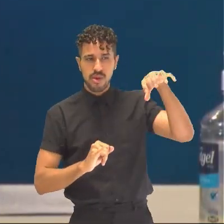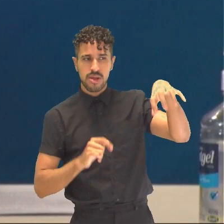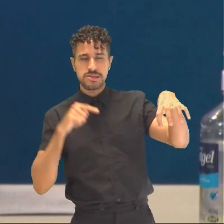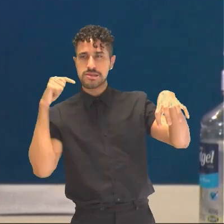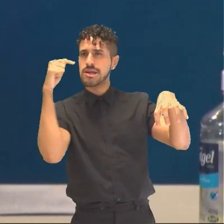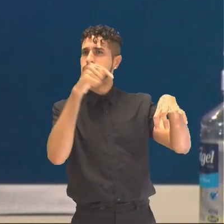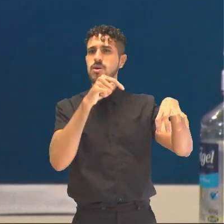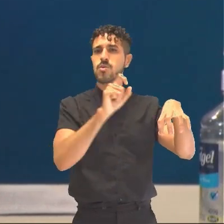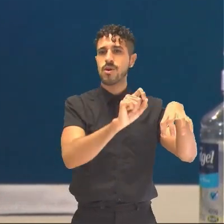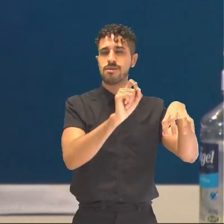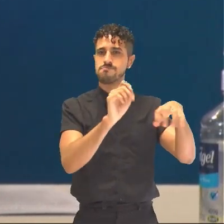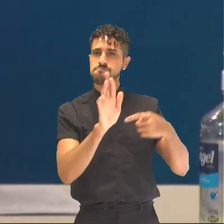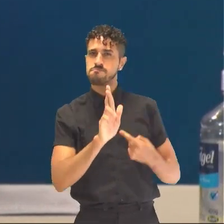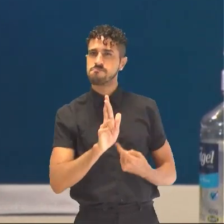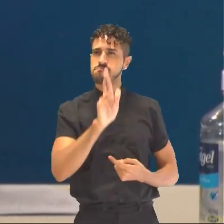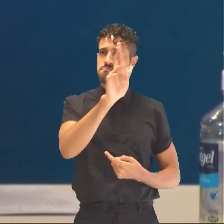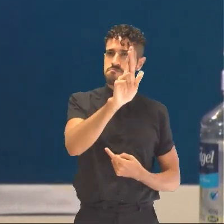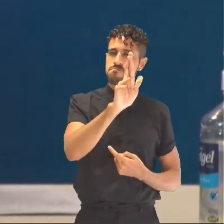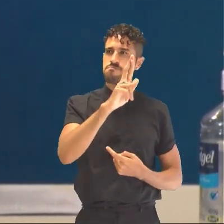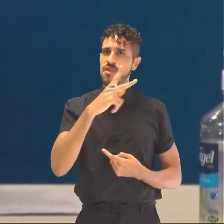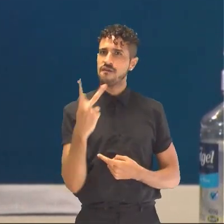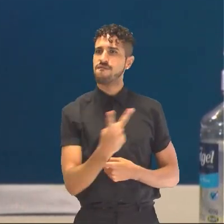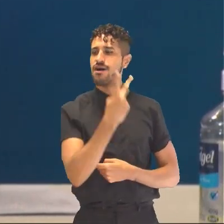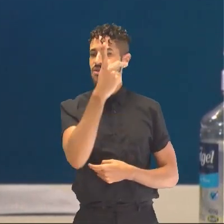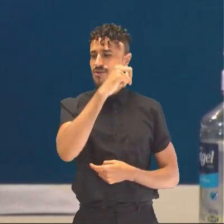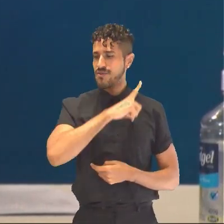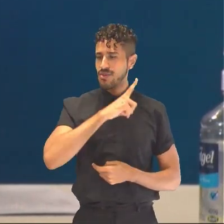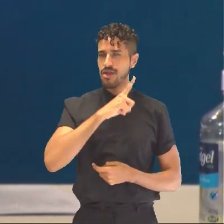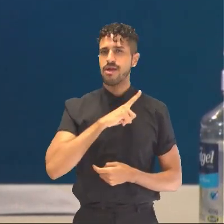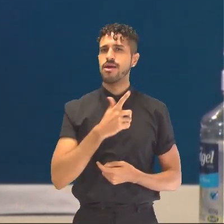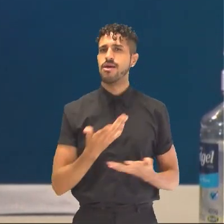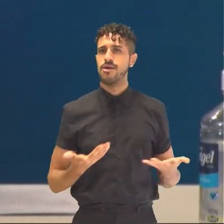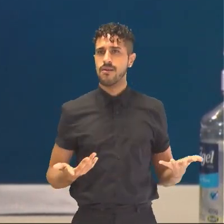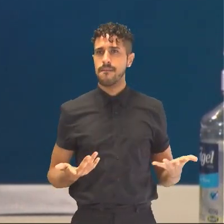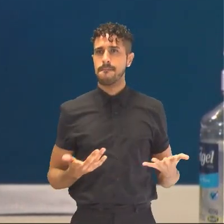que é referência e reconhecidamente